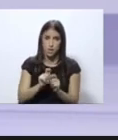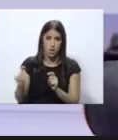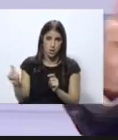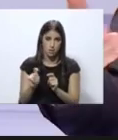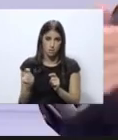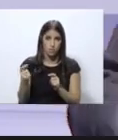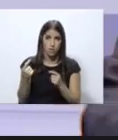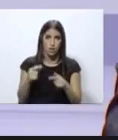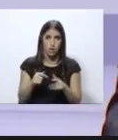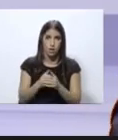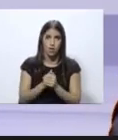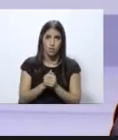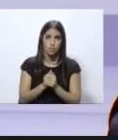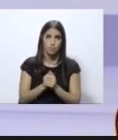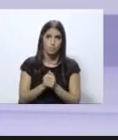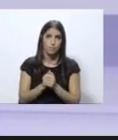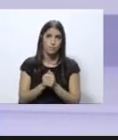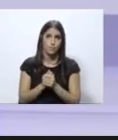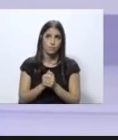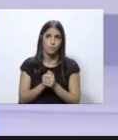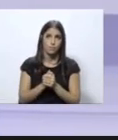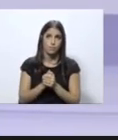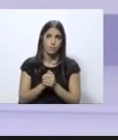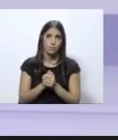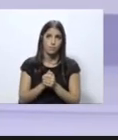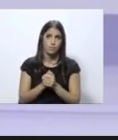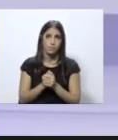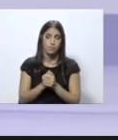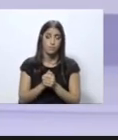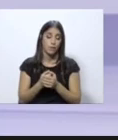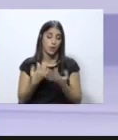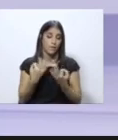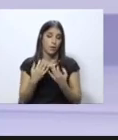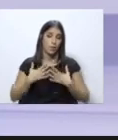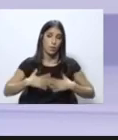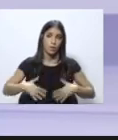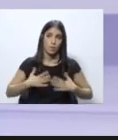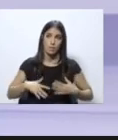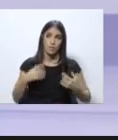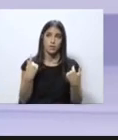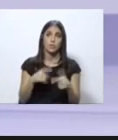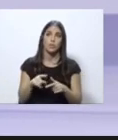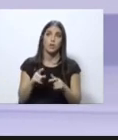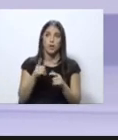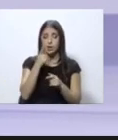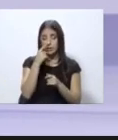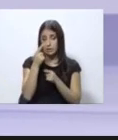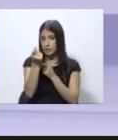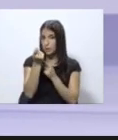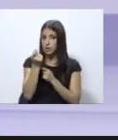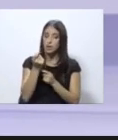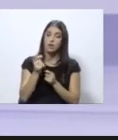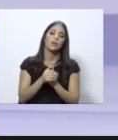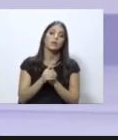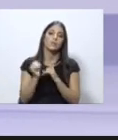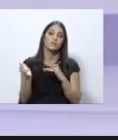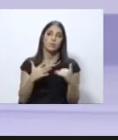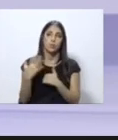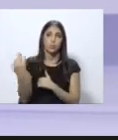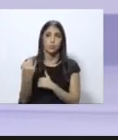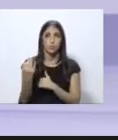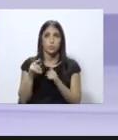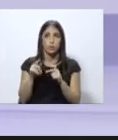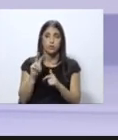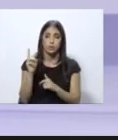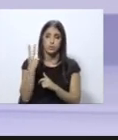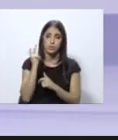Bundesliga. Vestia bem, a cor é bonita. O equipamento é muito parecido com o do Futebol Clube do Porto. E nesses dois